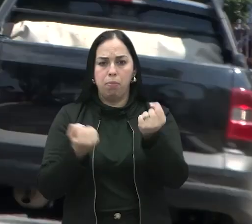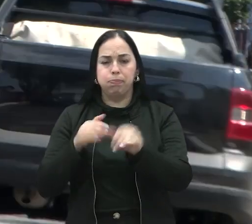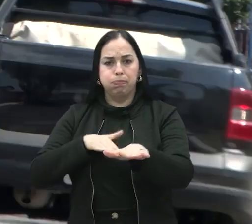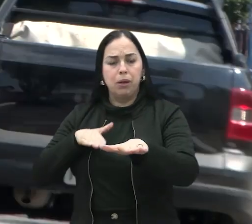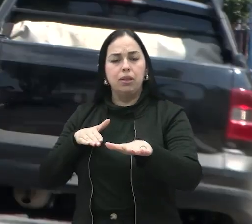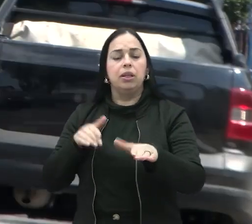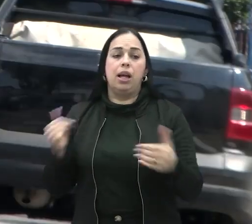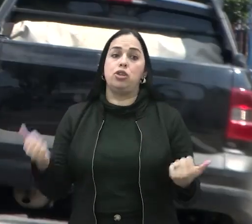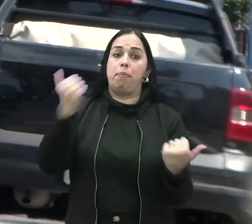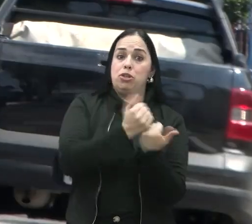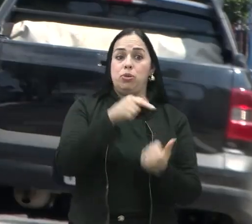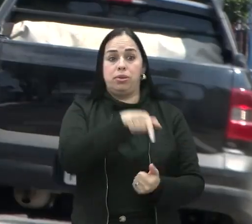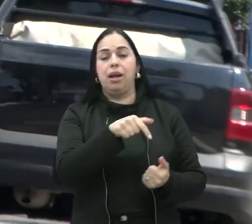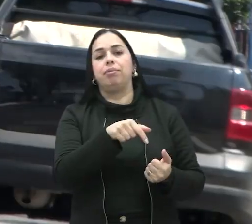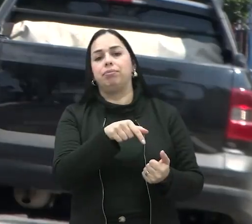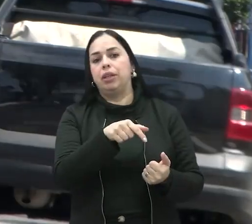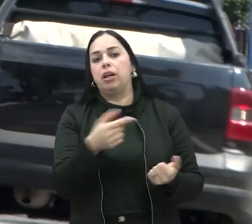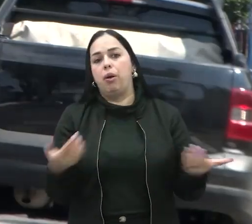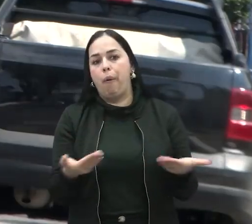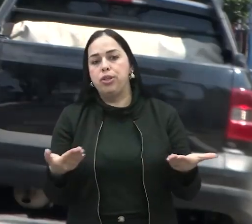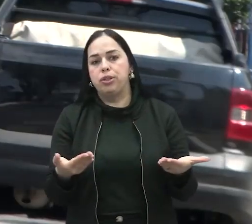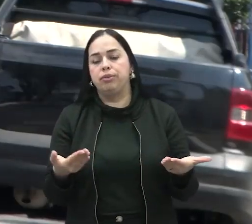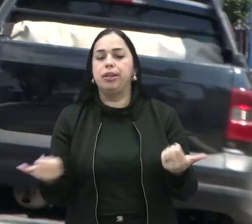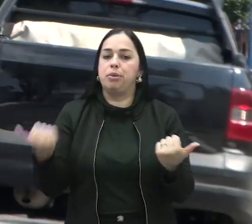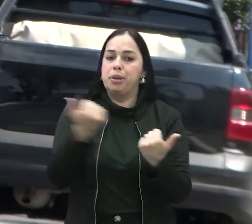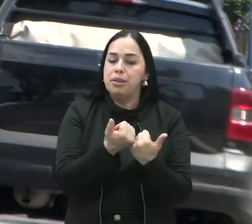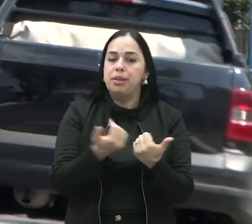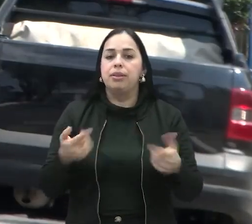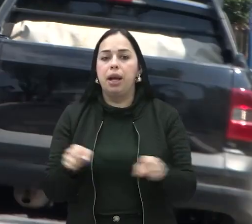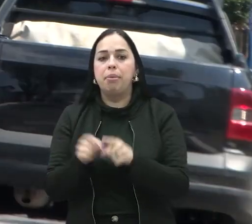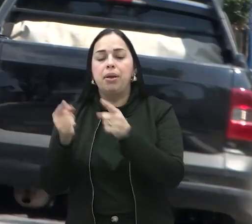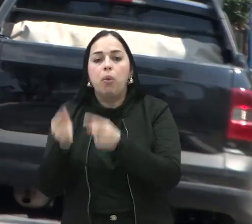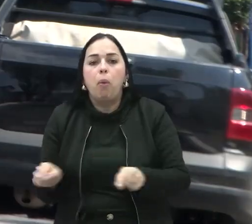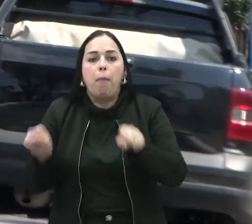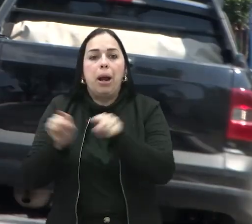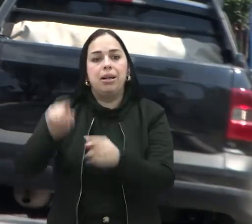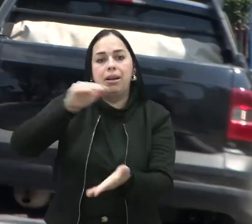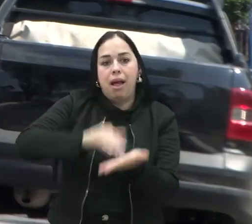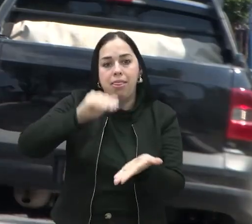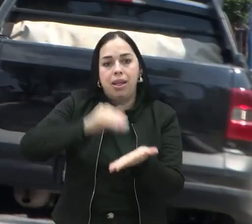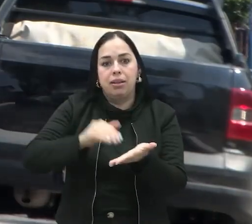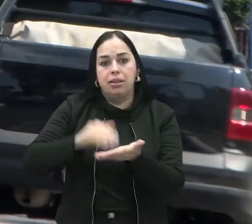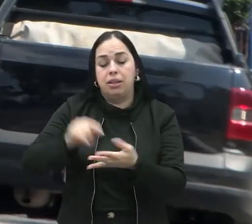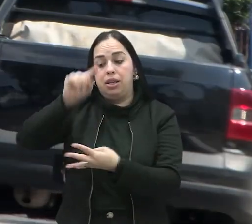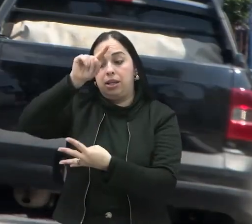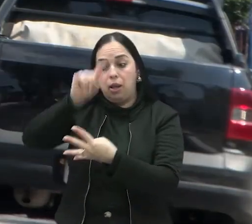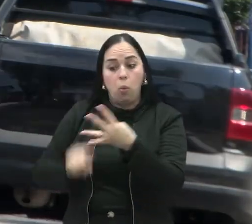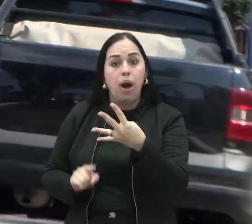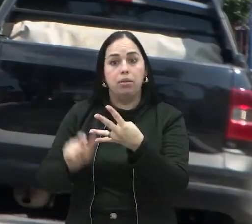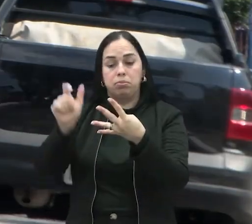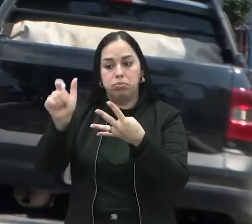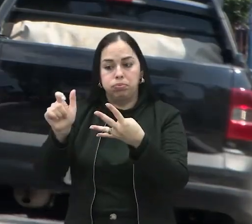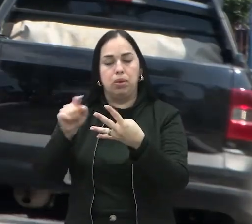Ela substitui a atual estrutura e fica vinculada ao gabinete do secretário com 4